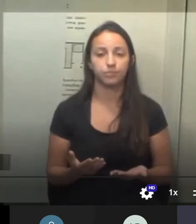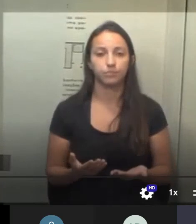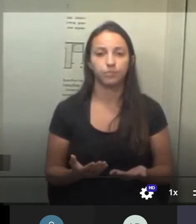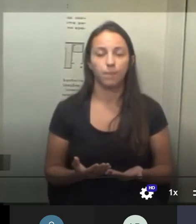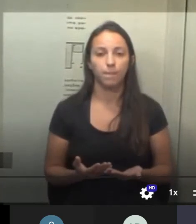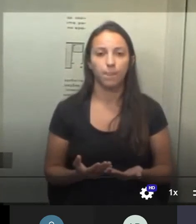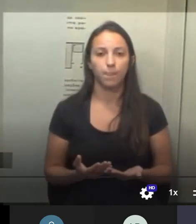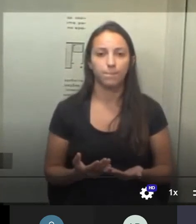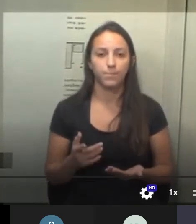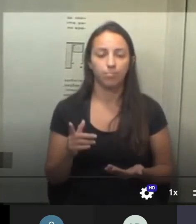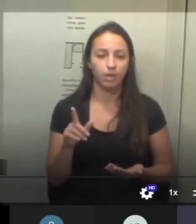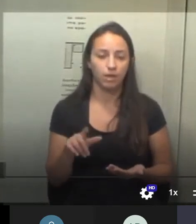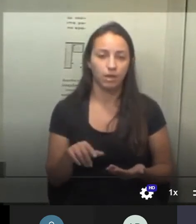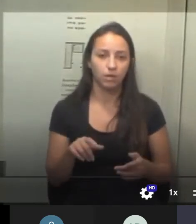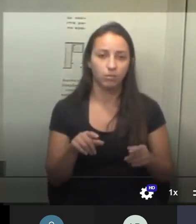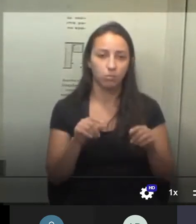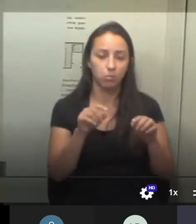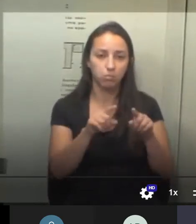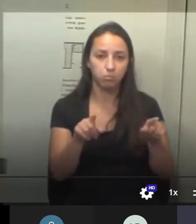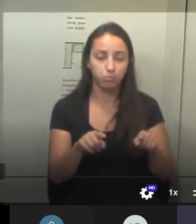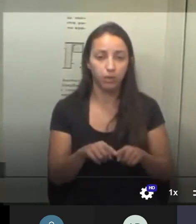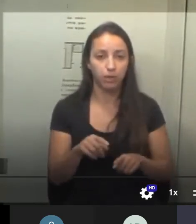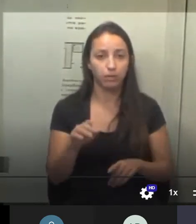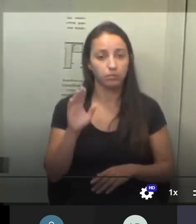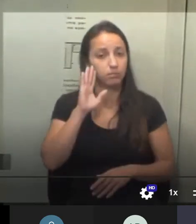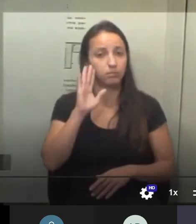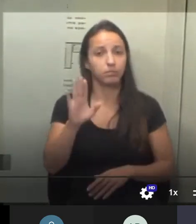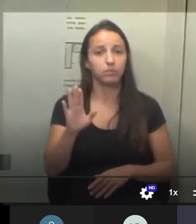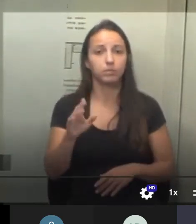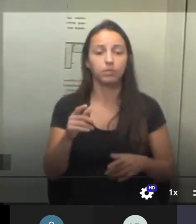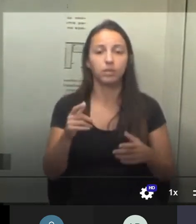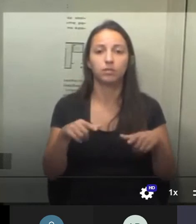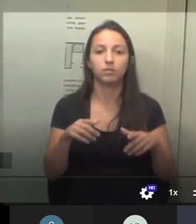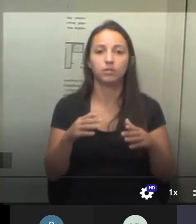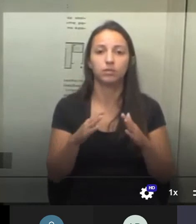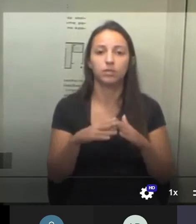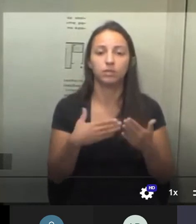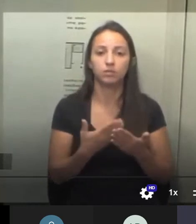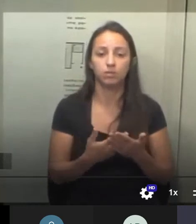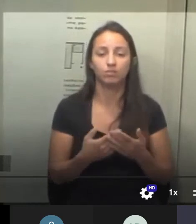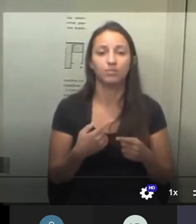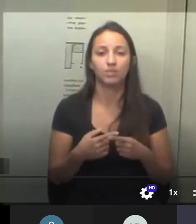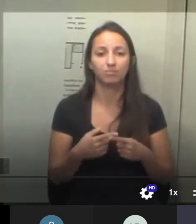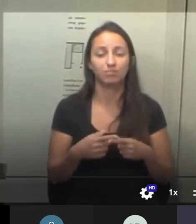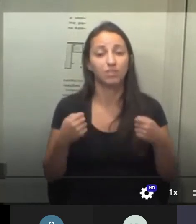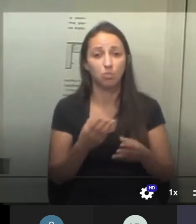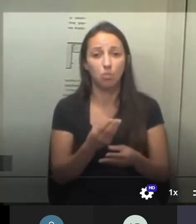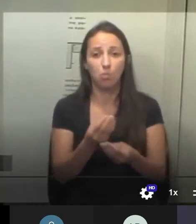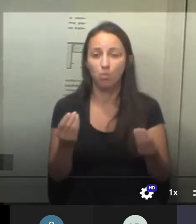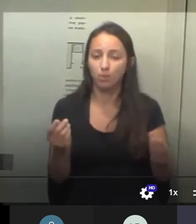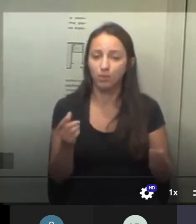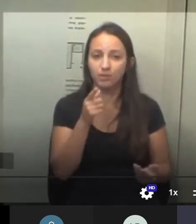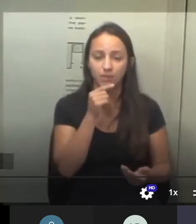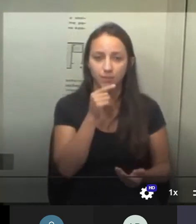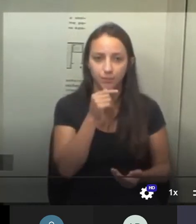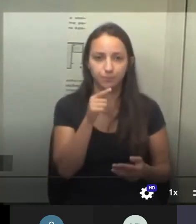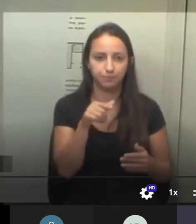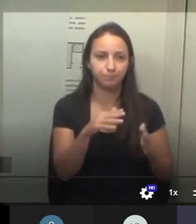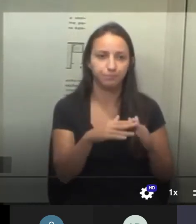é um ponto de destaque na escola. Por quê? Precisa de bastante água numa